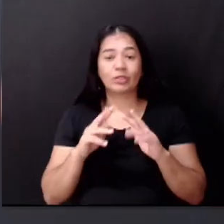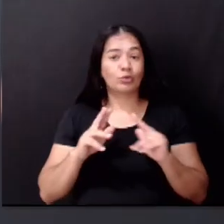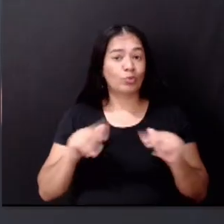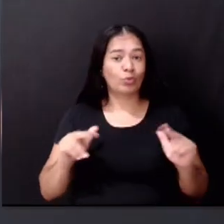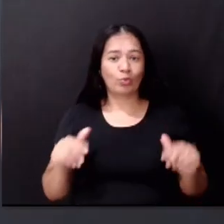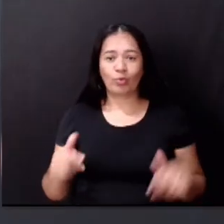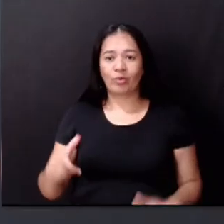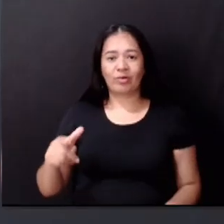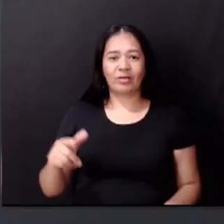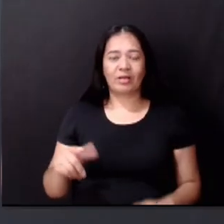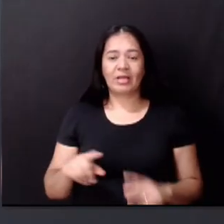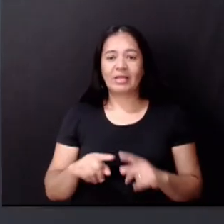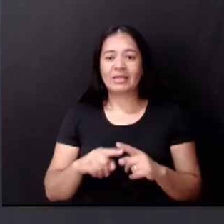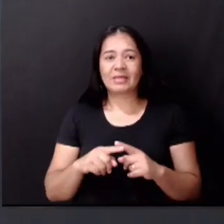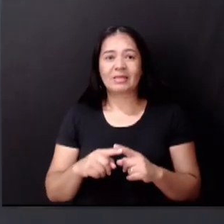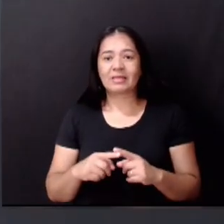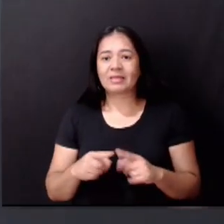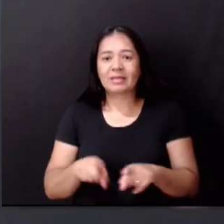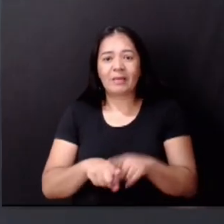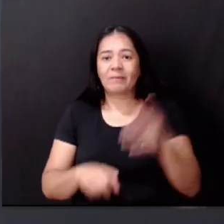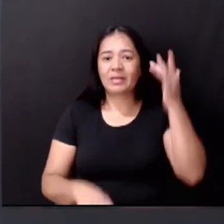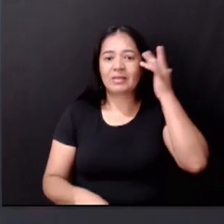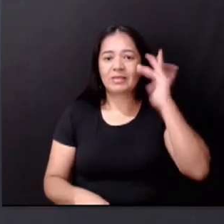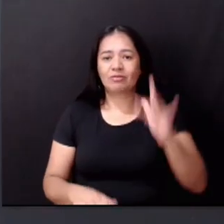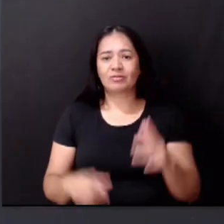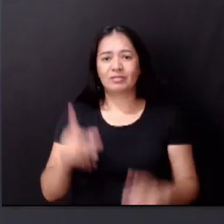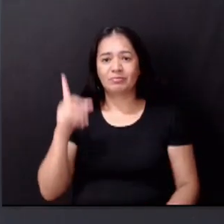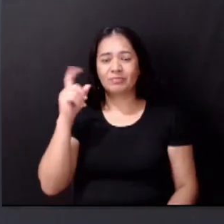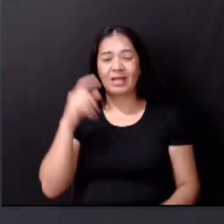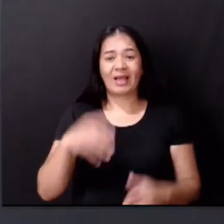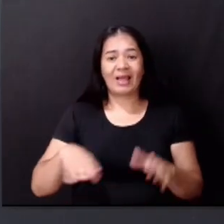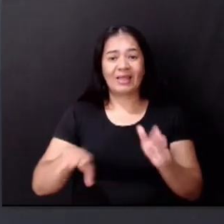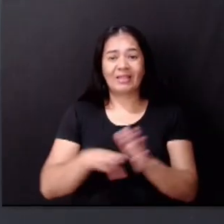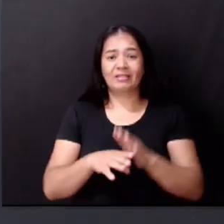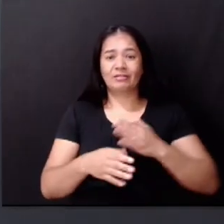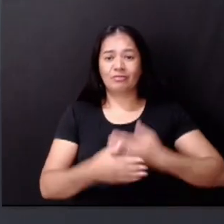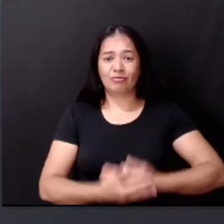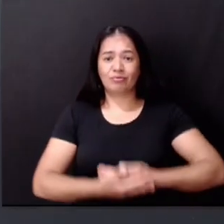sua complexidade, até cair no meu colo. Entrou na minha vida sem